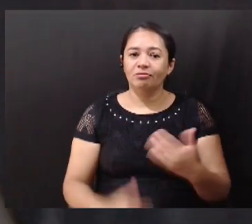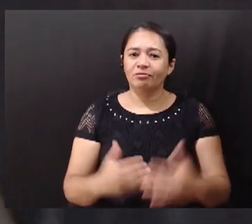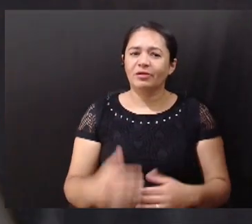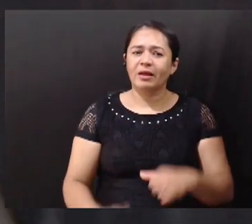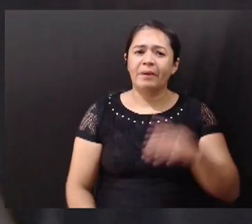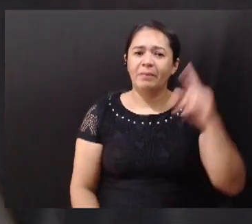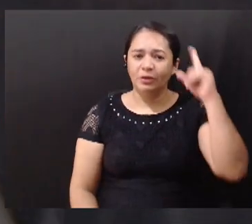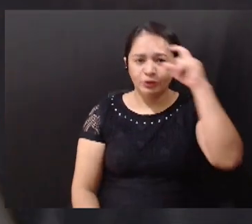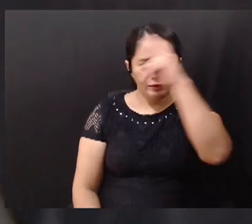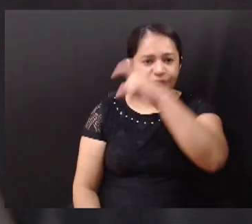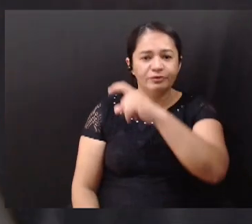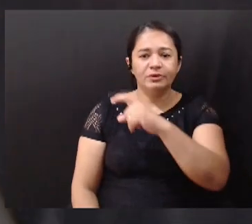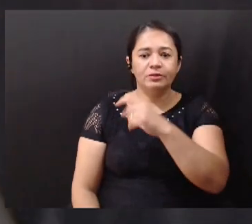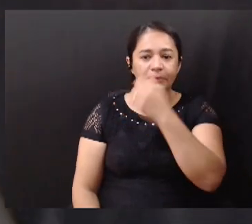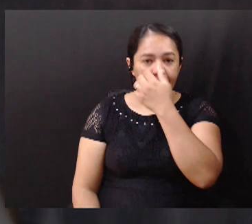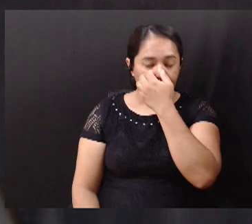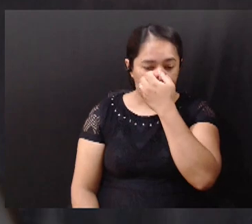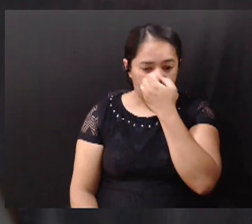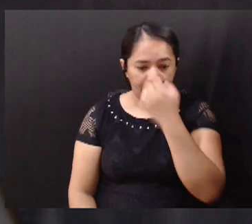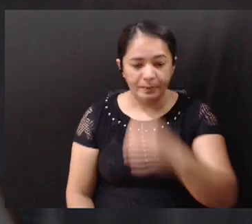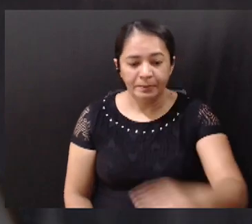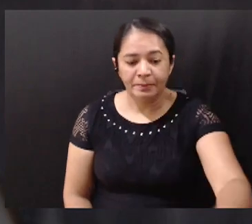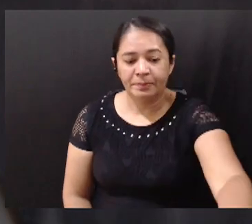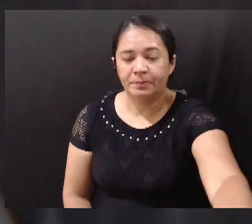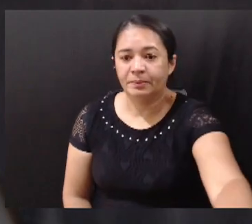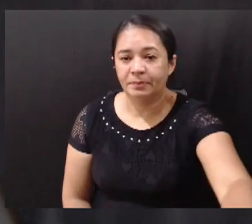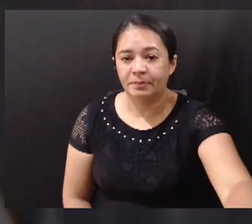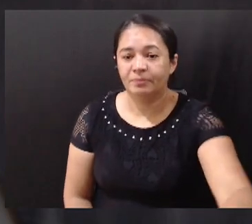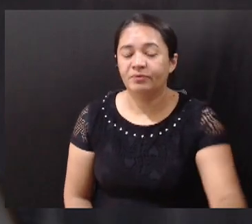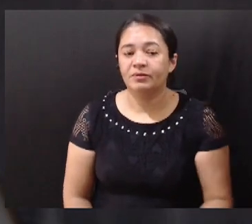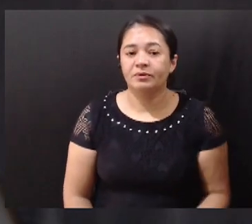de resgatar e essa criança se desorganiza muito mais. Então, uma das